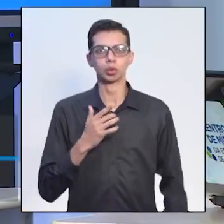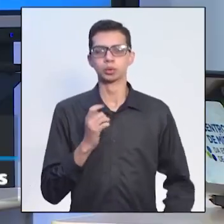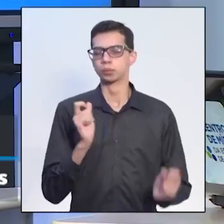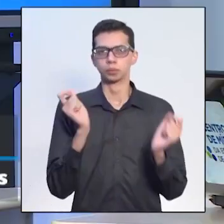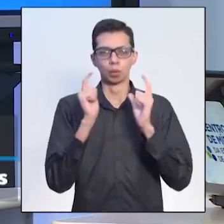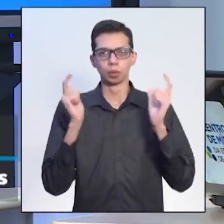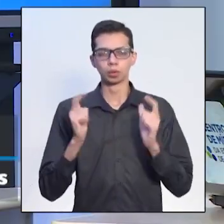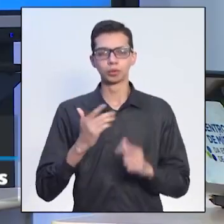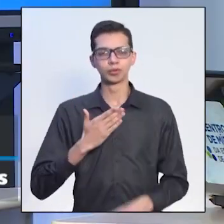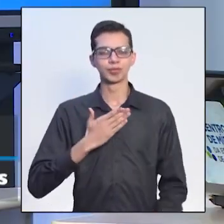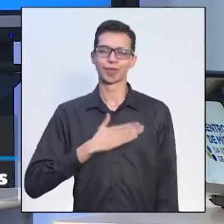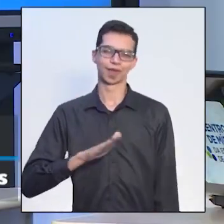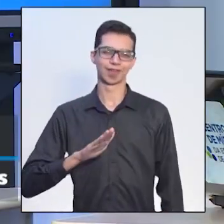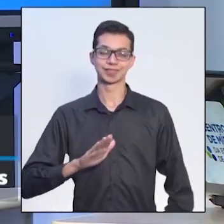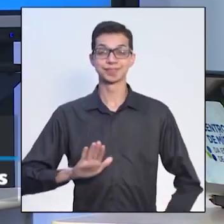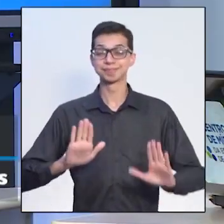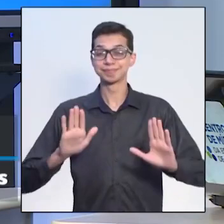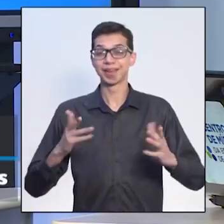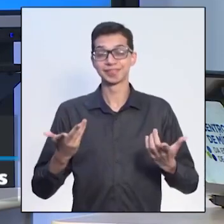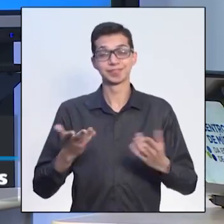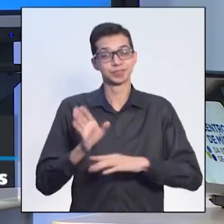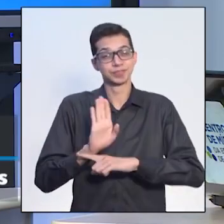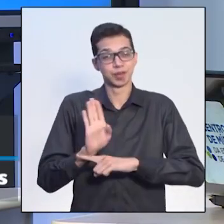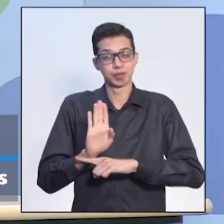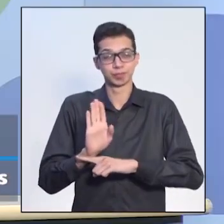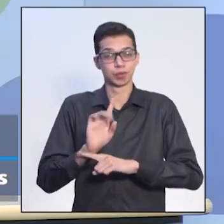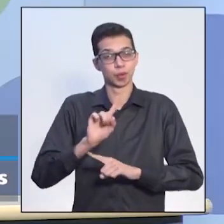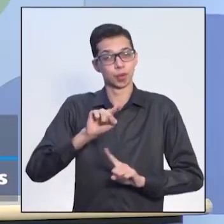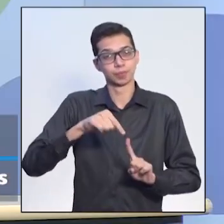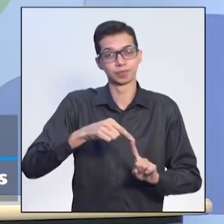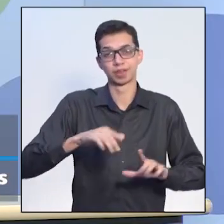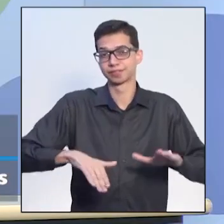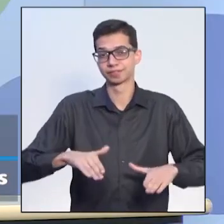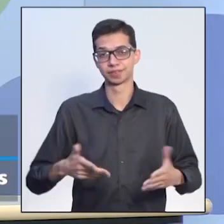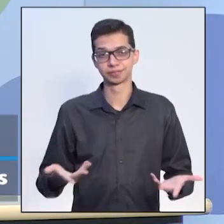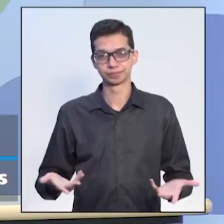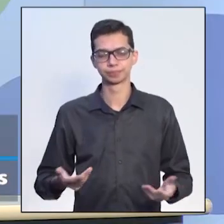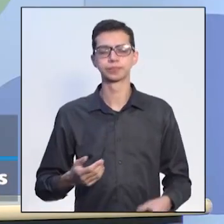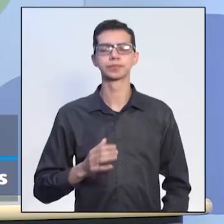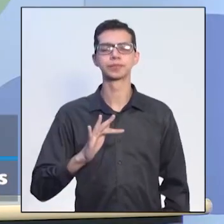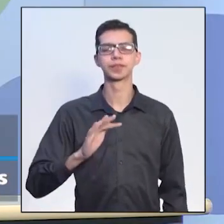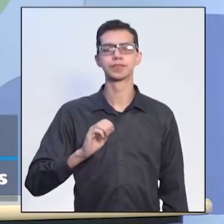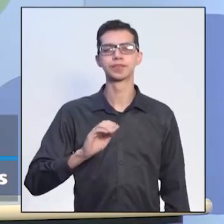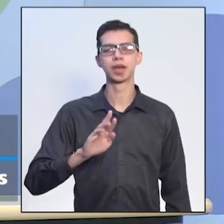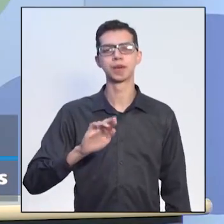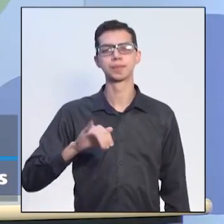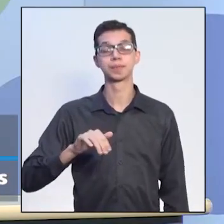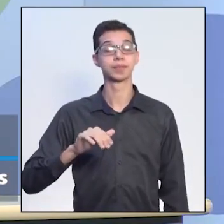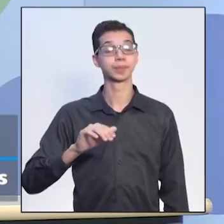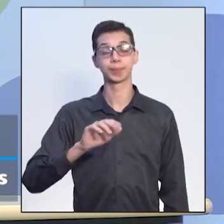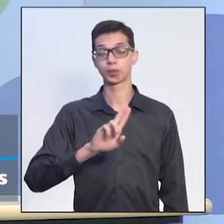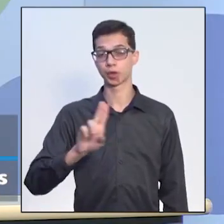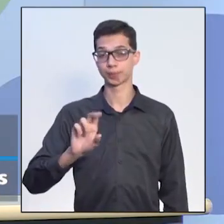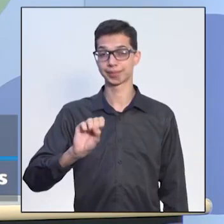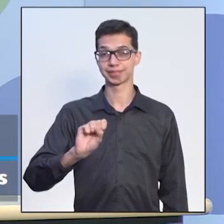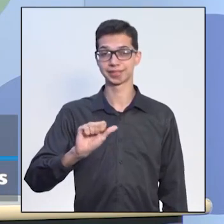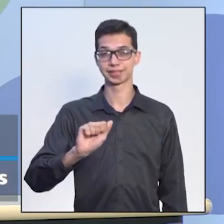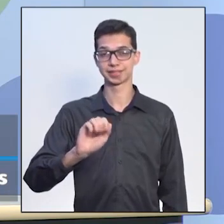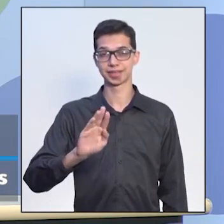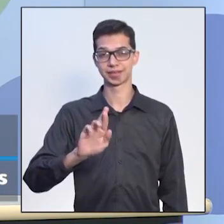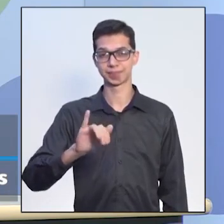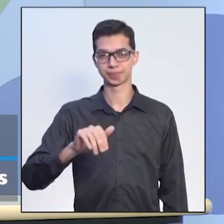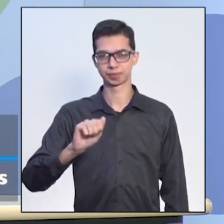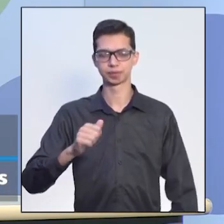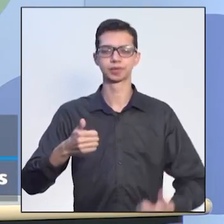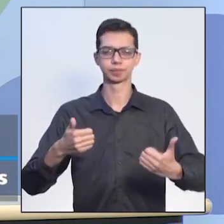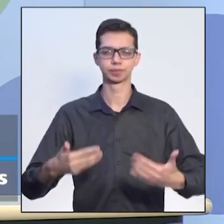objetivo é causar um susto, né? Olha- Você não gostou, mas Olha foi aqui, a atingido. Sabrina, falta de coerência. Ótimo. Gostei. Então, vamos para um outro momento da